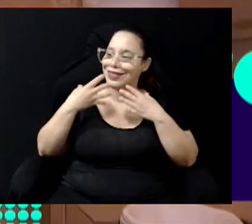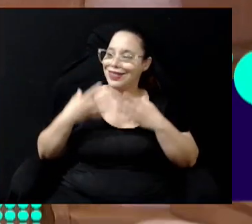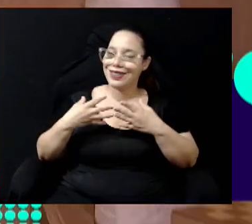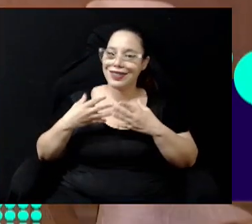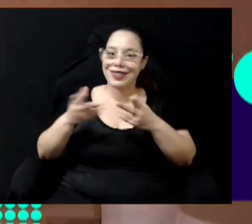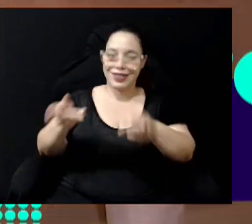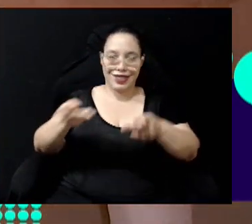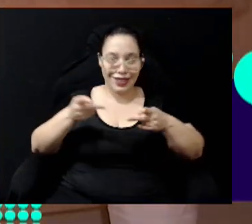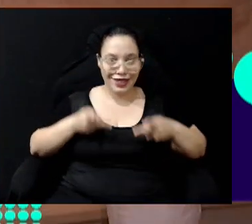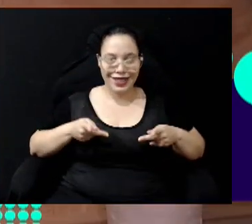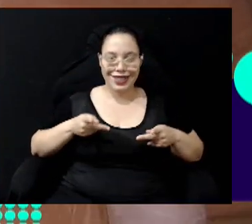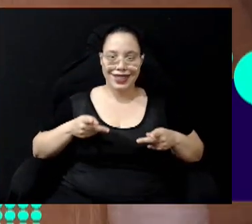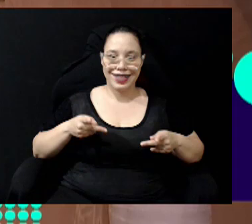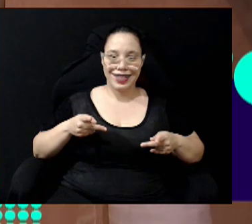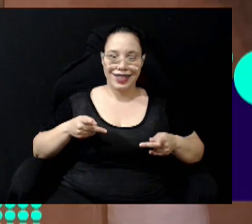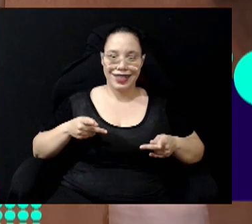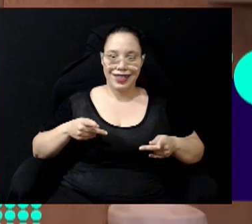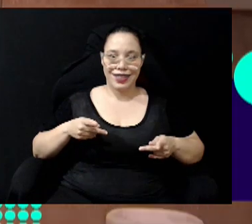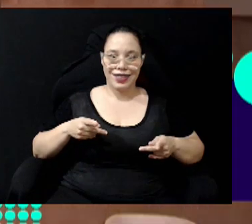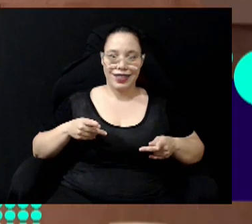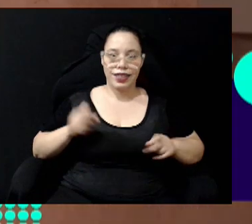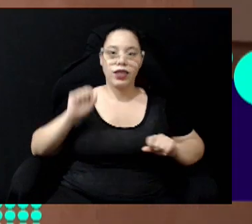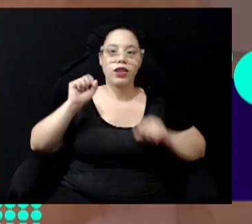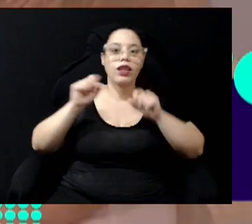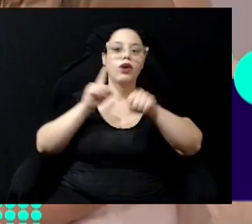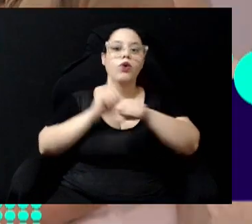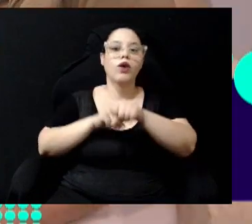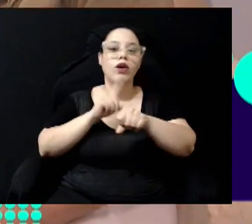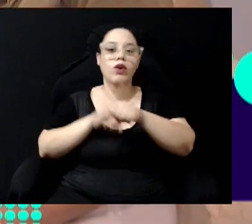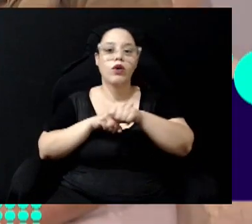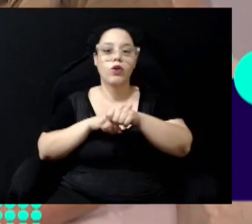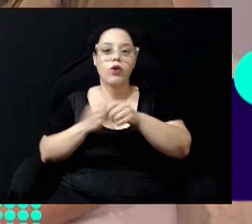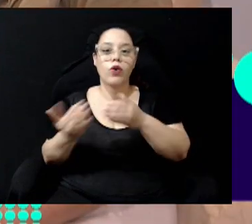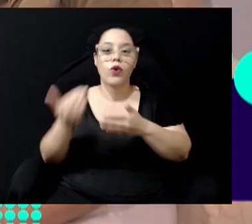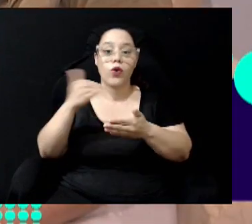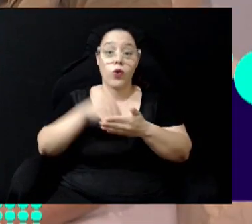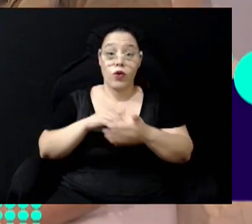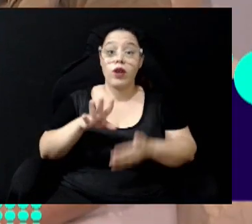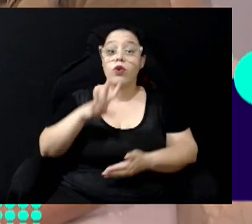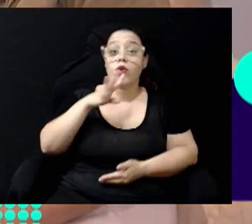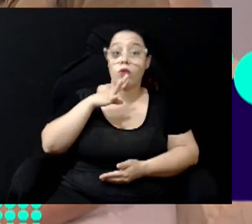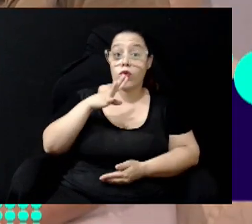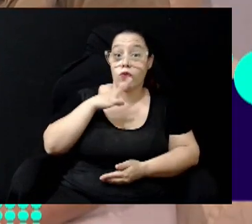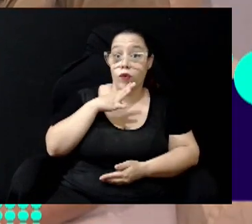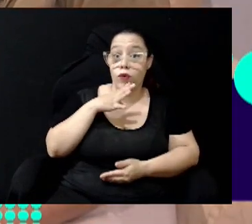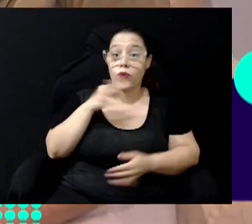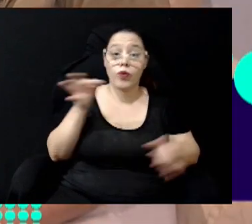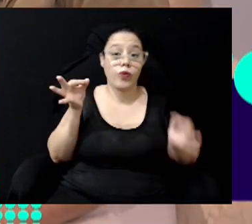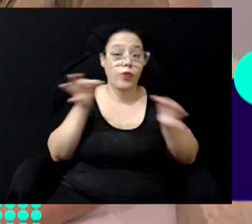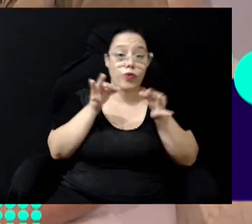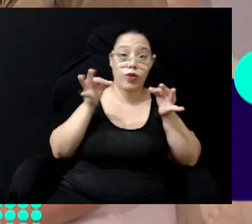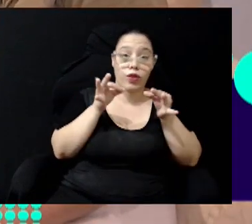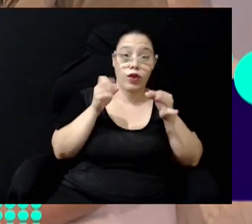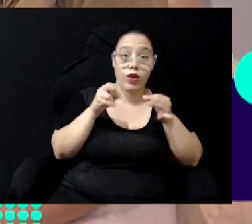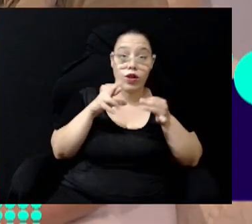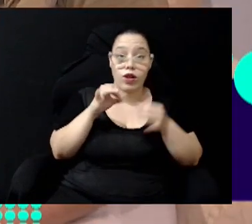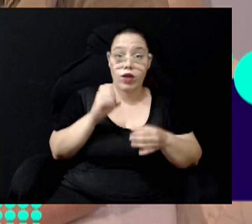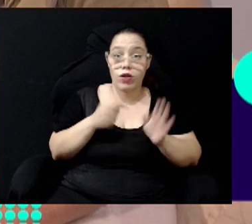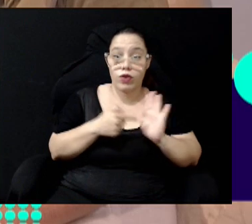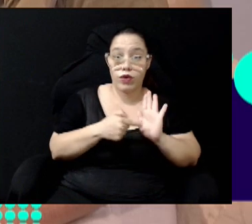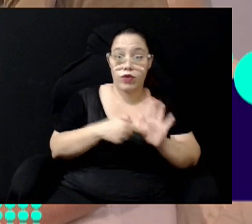pessoal. Até quando fica essa exposição? Pessoal, venha conhecer, apreciar Chaves à exposição aqui no